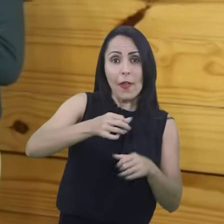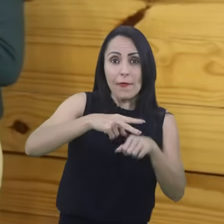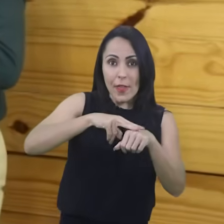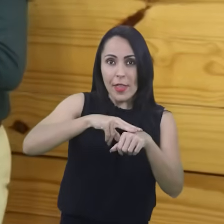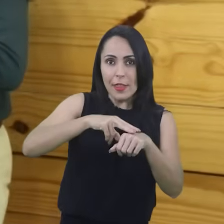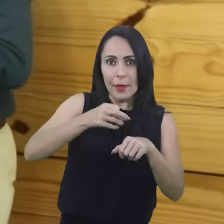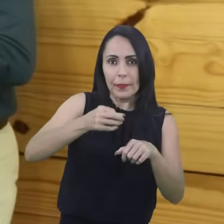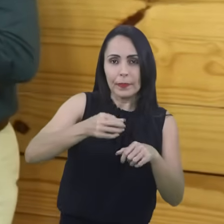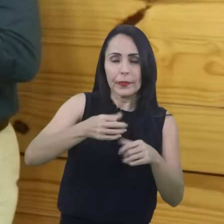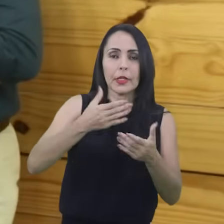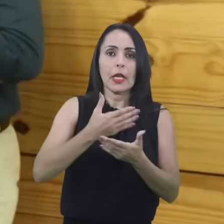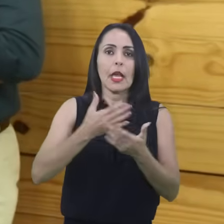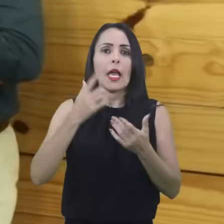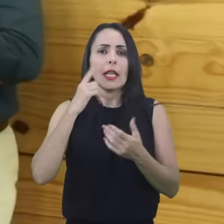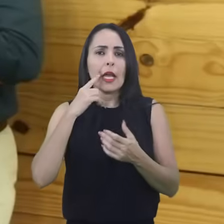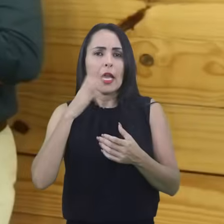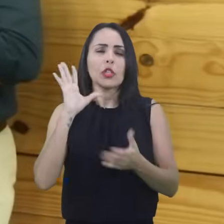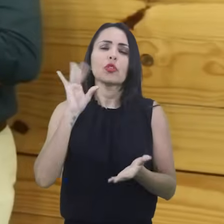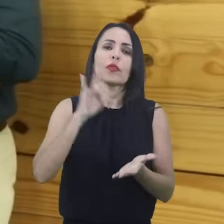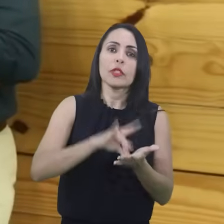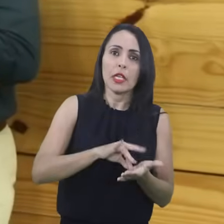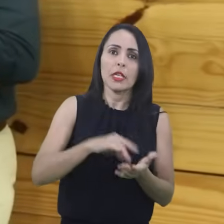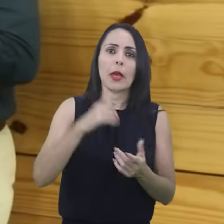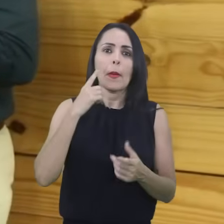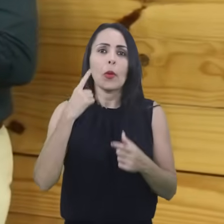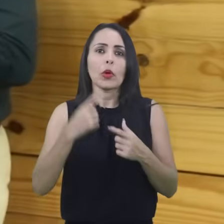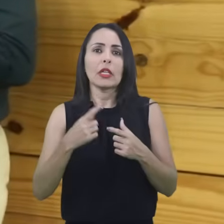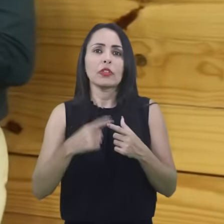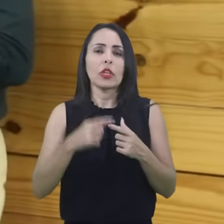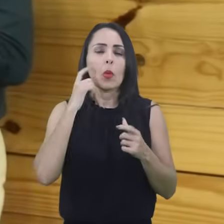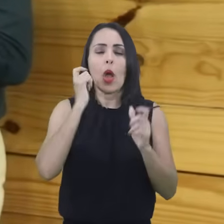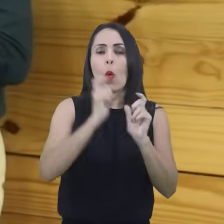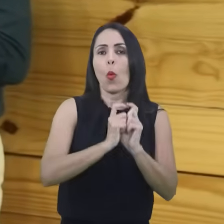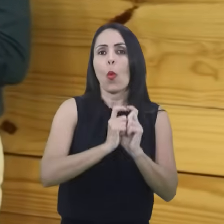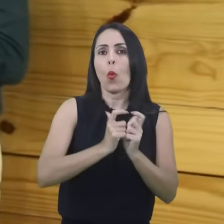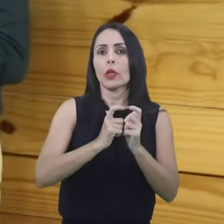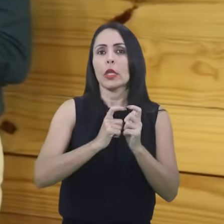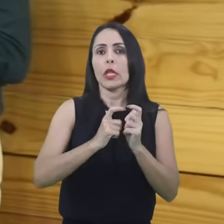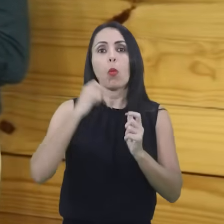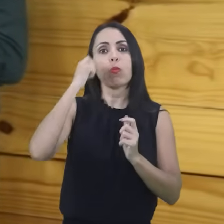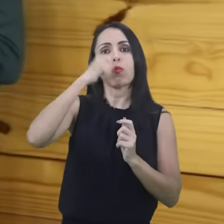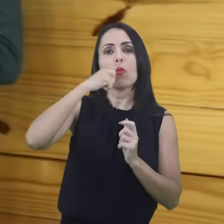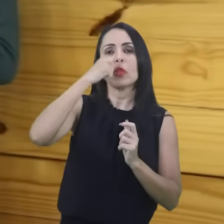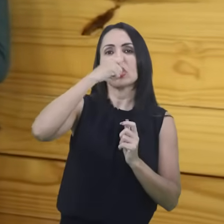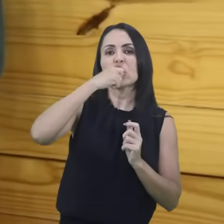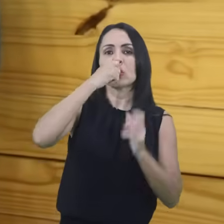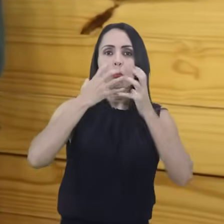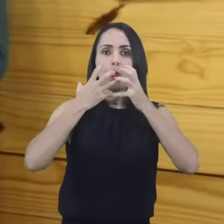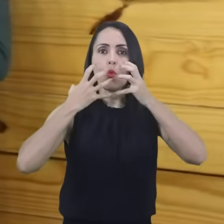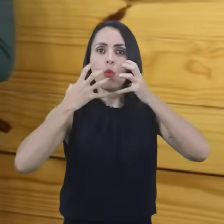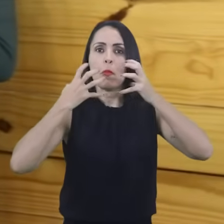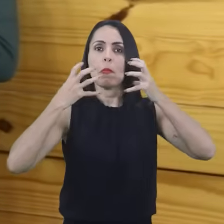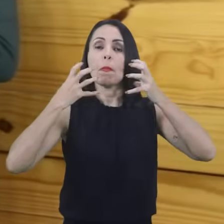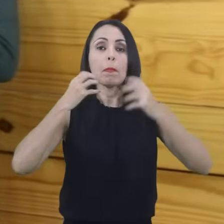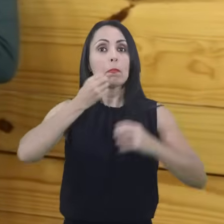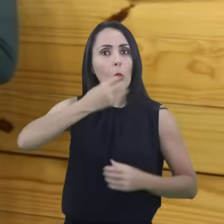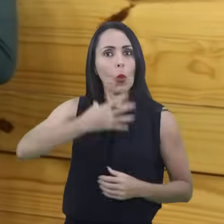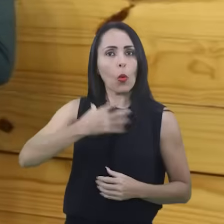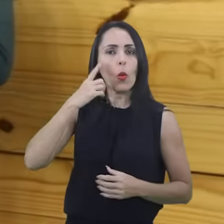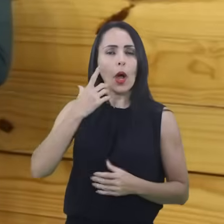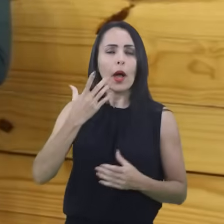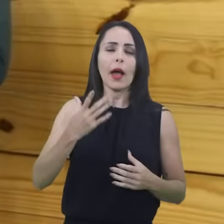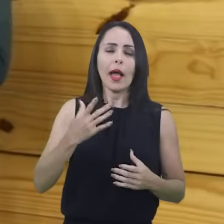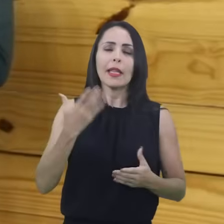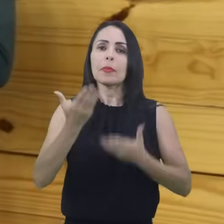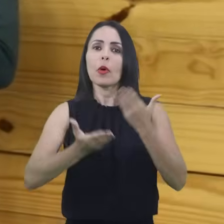Essa quantidade ela é suficiente porque ela gera uma quantidade de espuma boa, ela promove uma boa fricção,